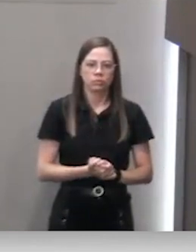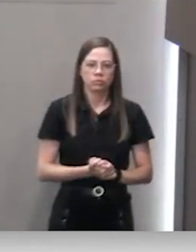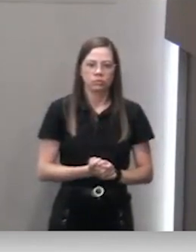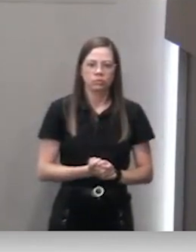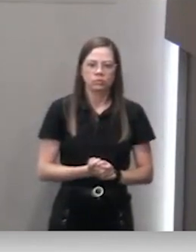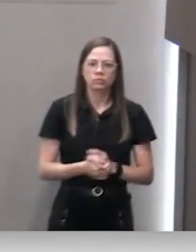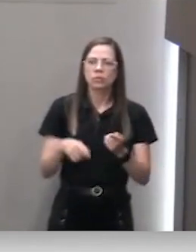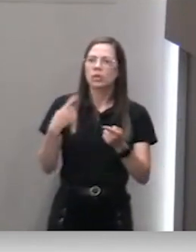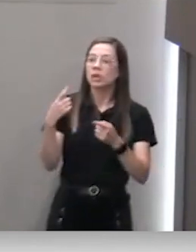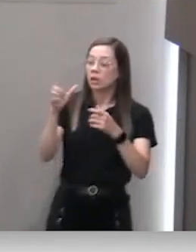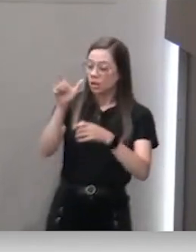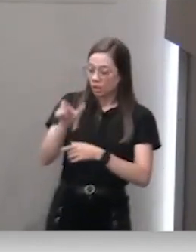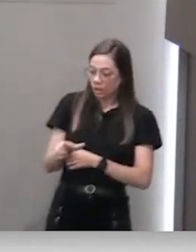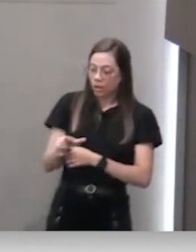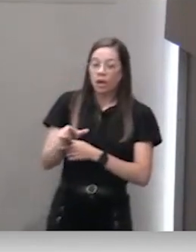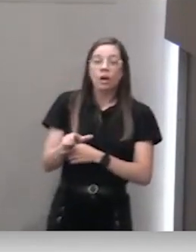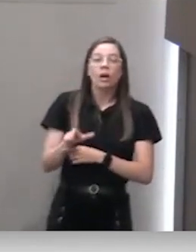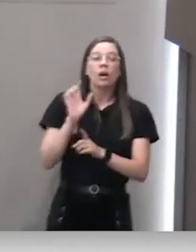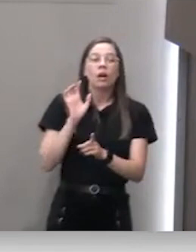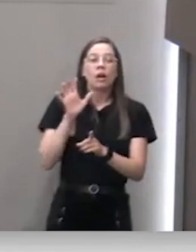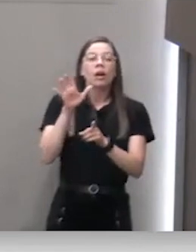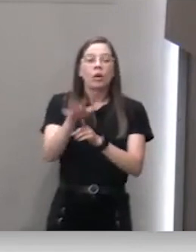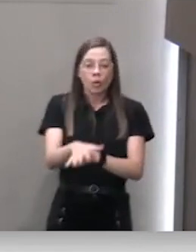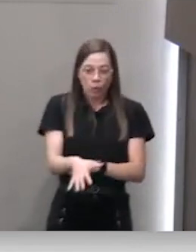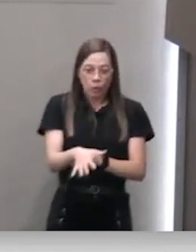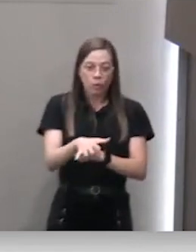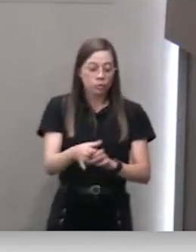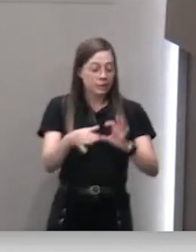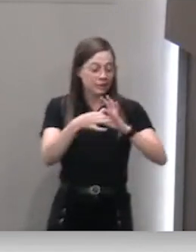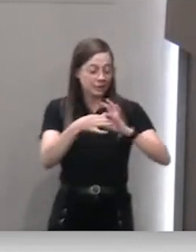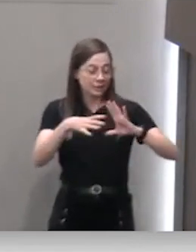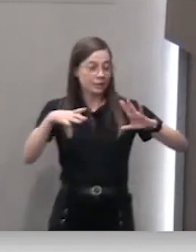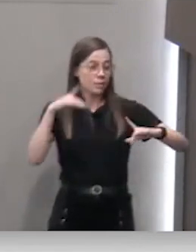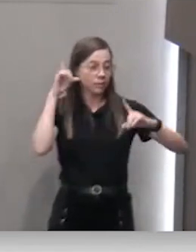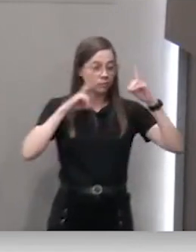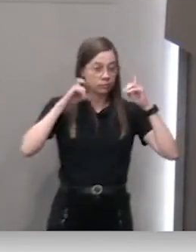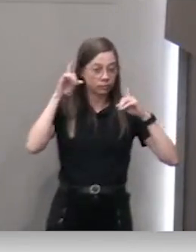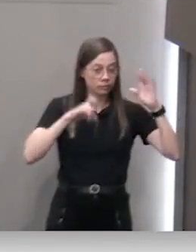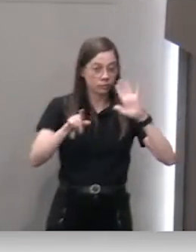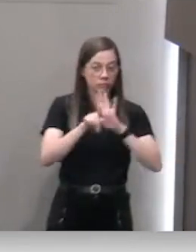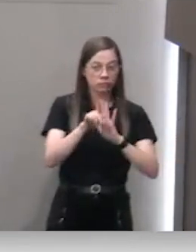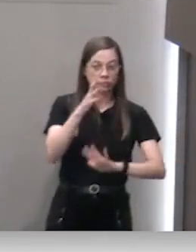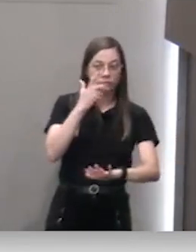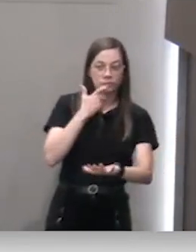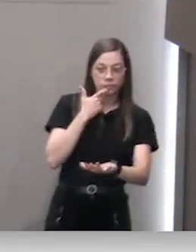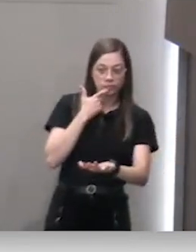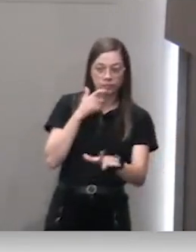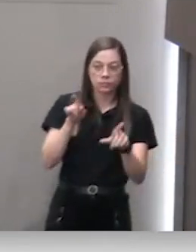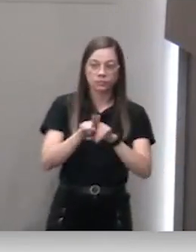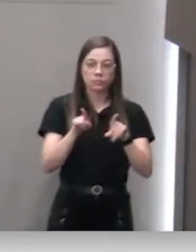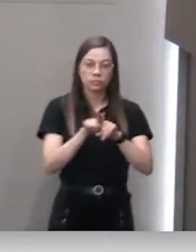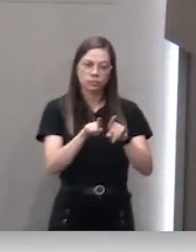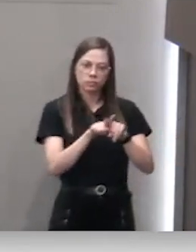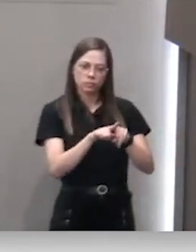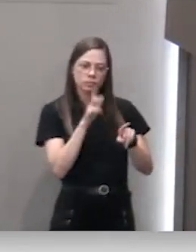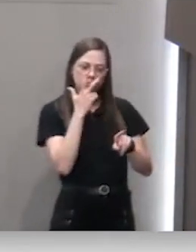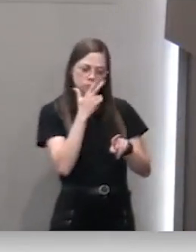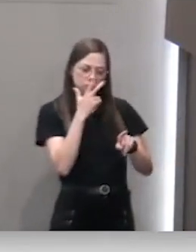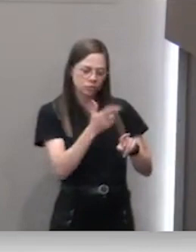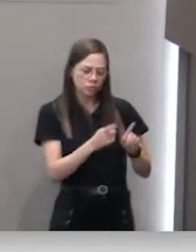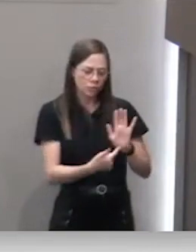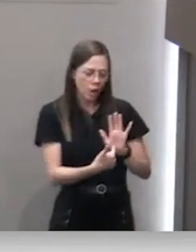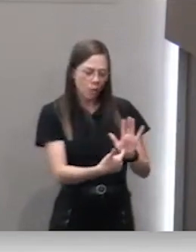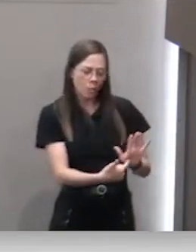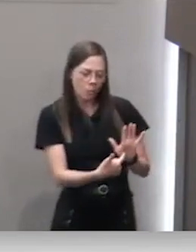E isto é contra a liberdade de expressão das próprias crianças. E a imposição de uma